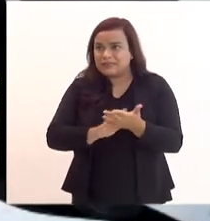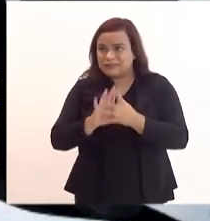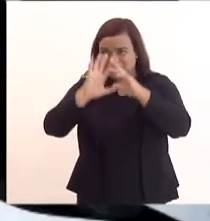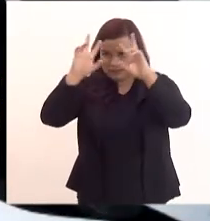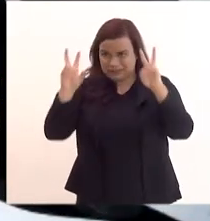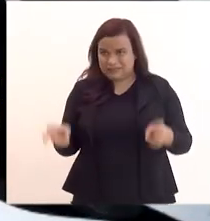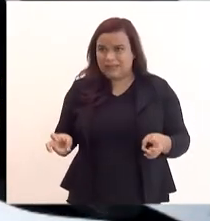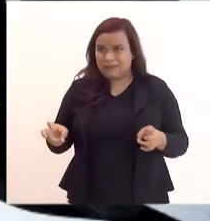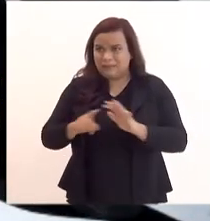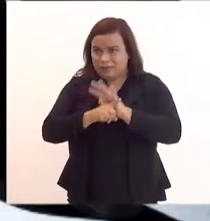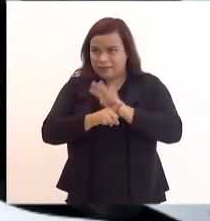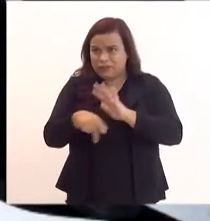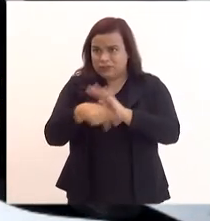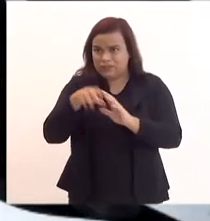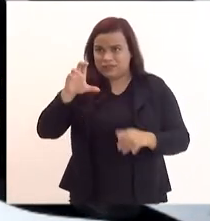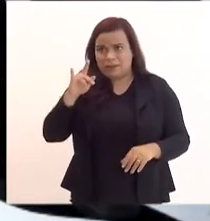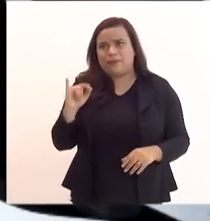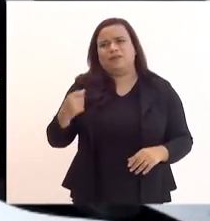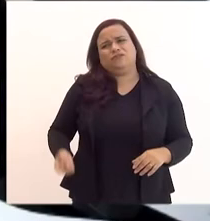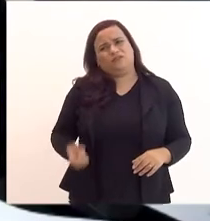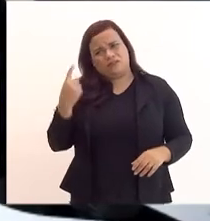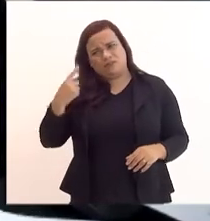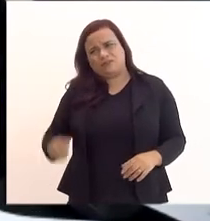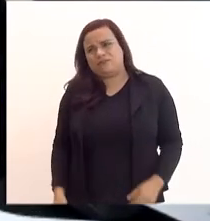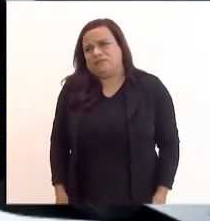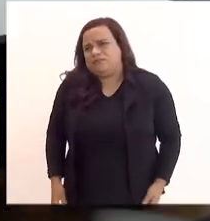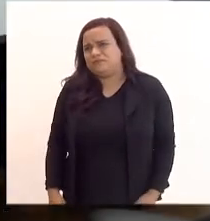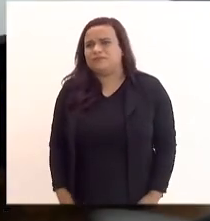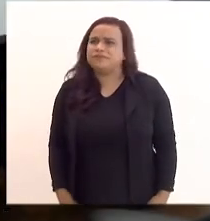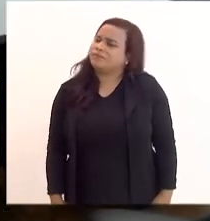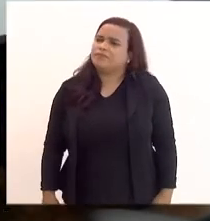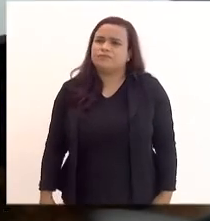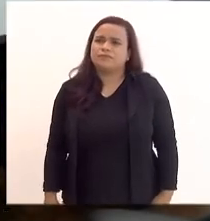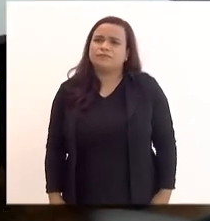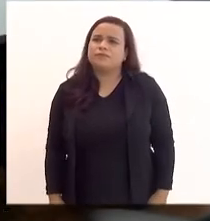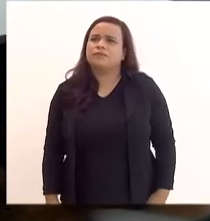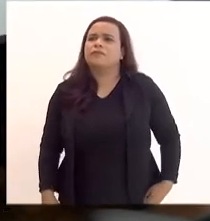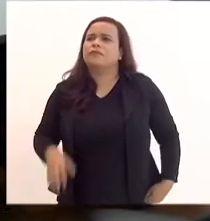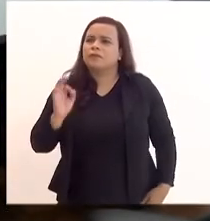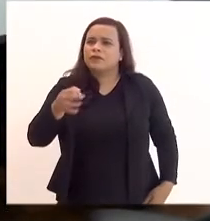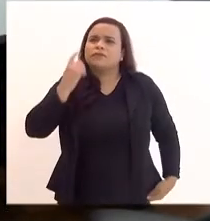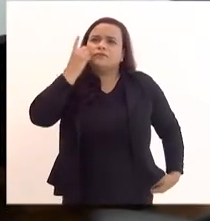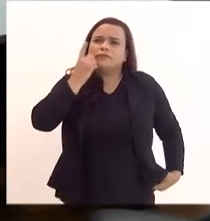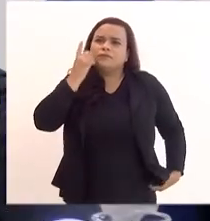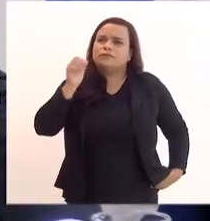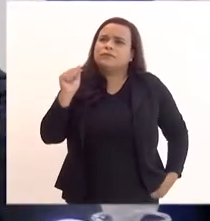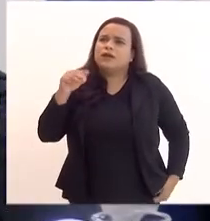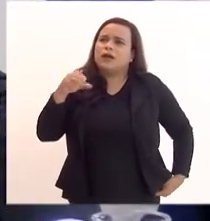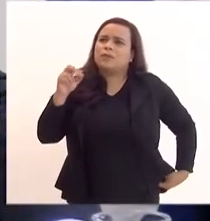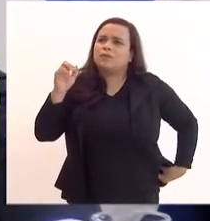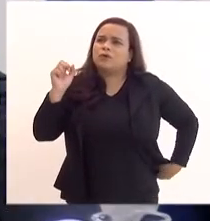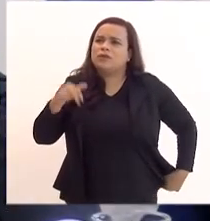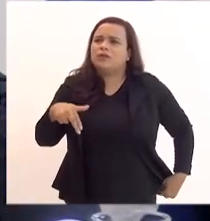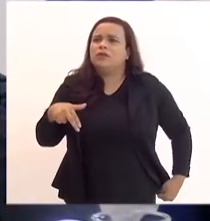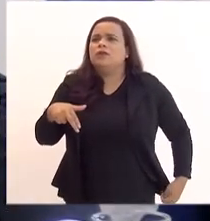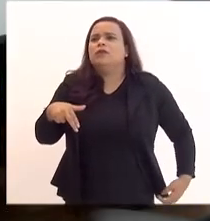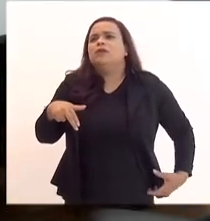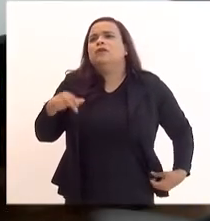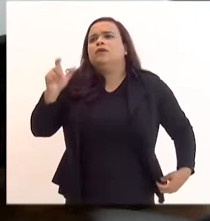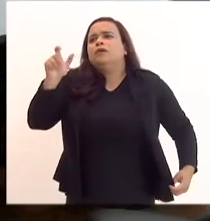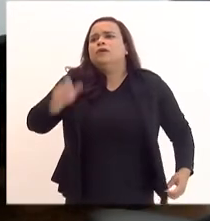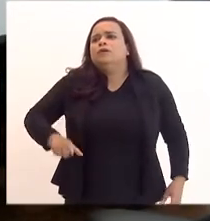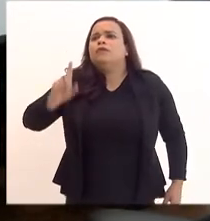que foi investigado na CPI, é muito estranho, Márcio. Ok. Deputado Amorim, depois de ordem, presidente. Vamos encerrar. Parabenizar a Vossa